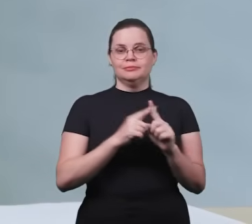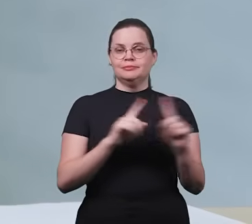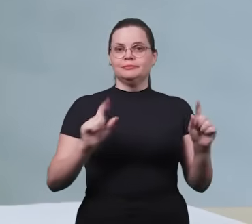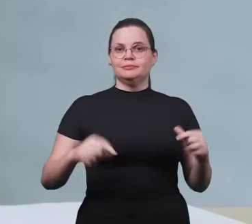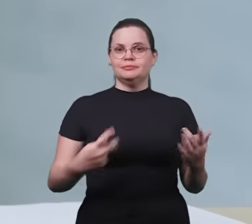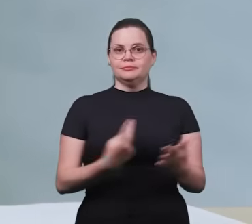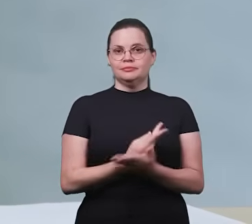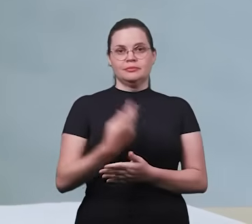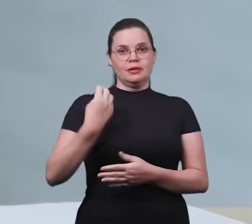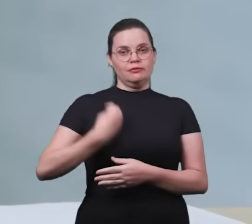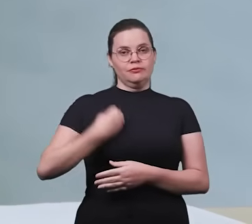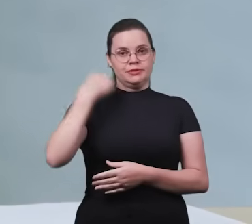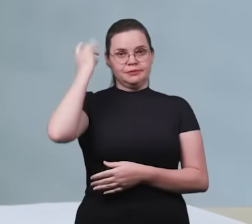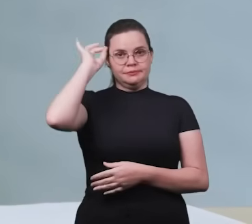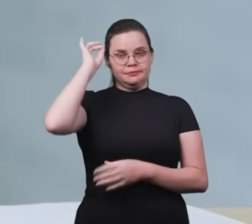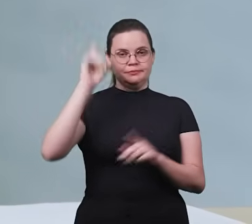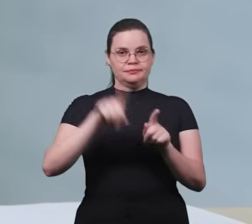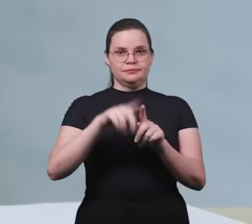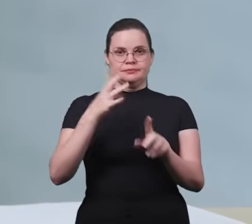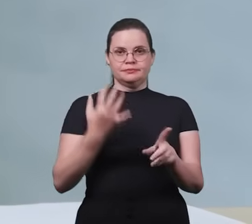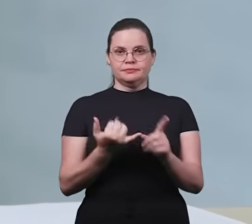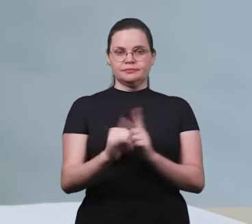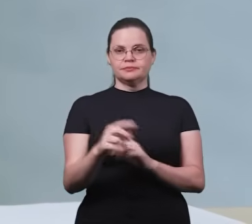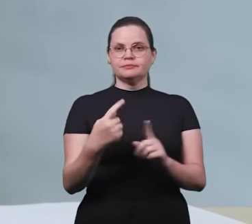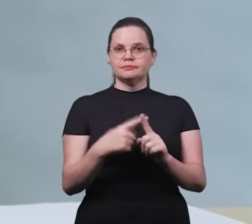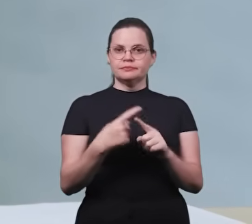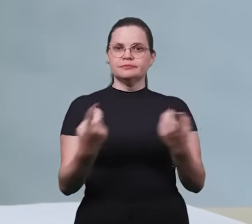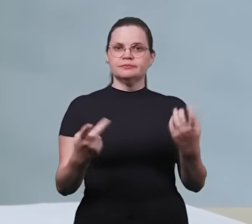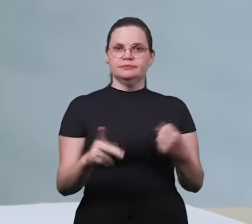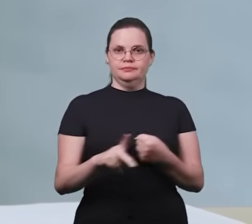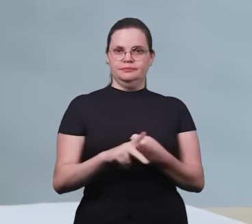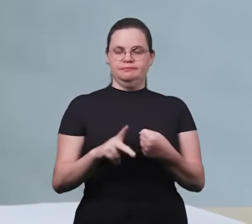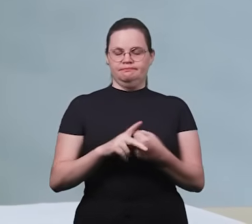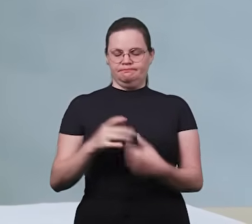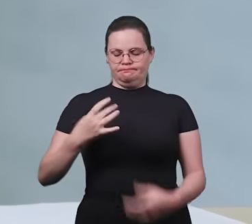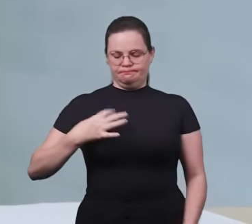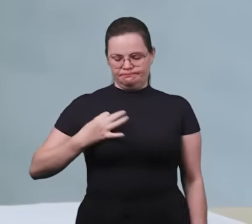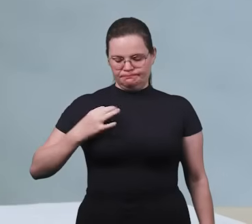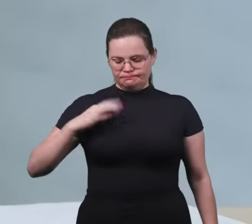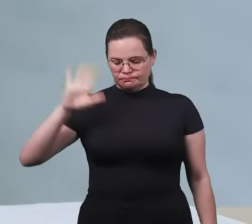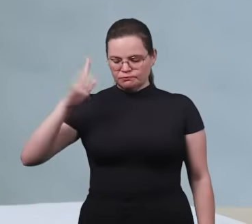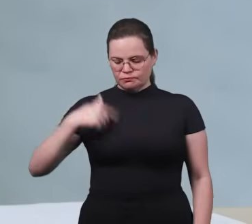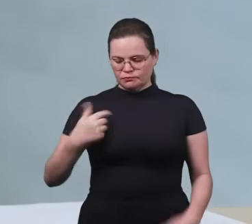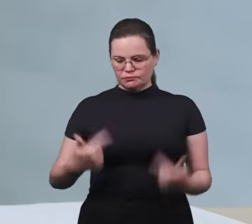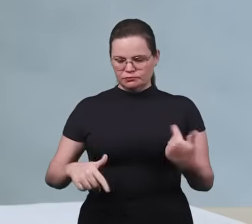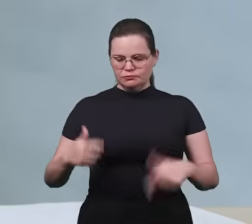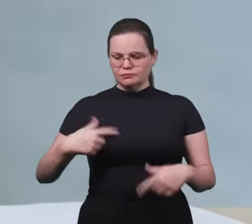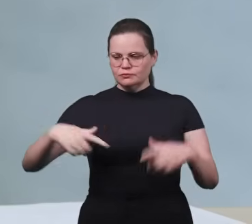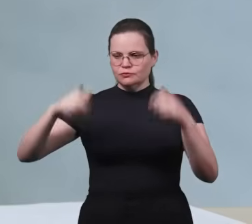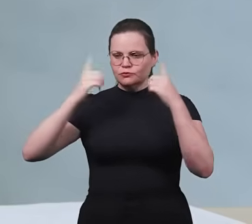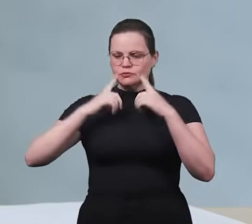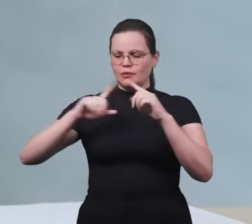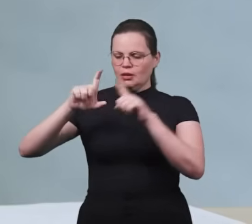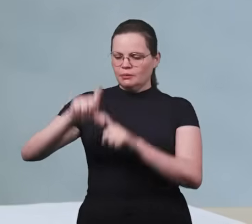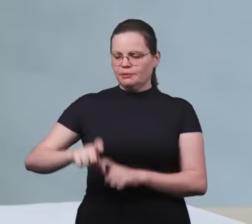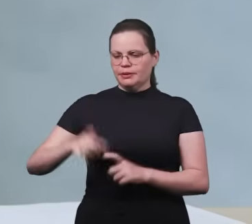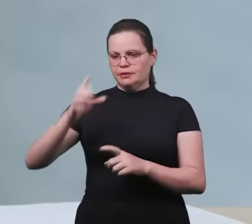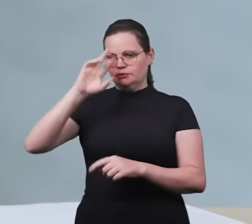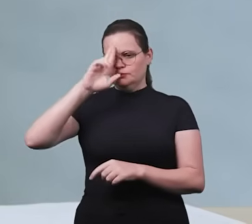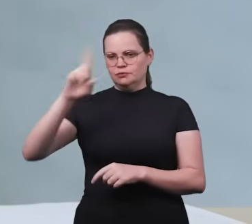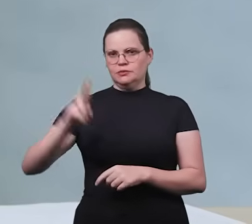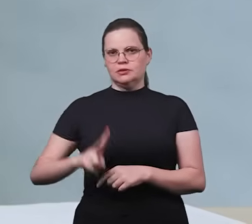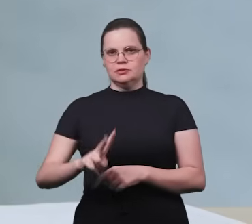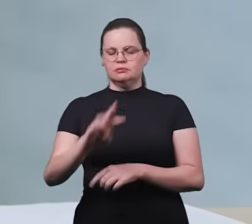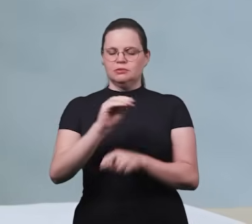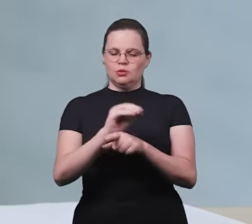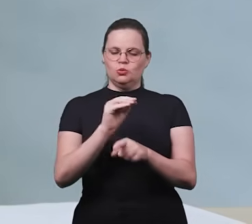profética, porque Pedro ele volta, então ele se coloca na posição de serviço, quebrantado, dependente, preparado para